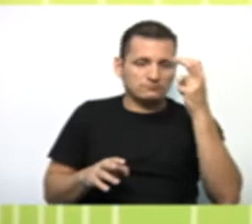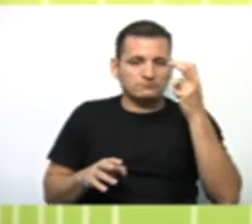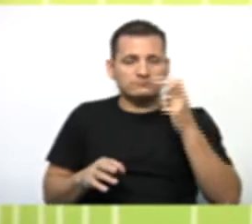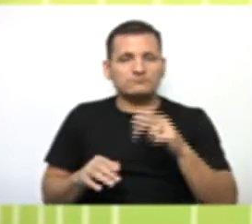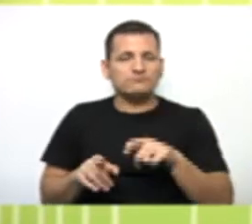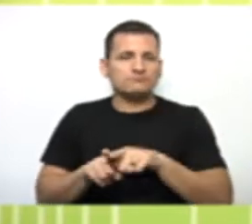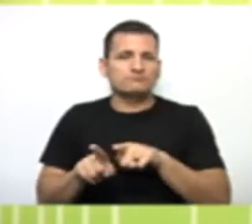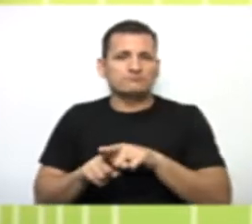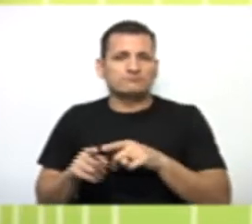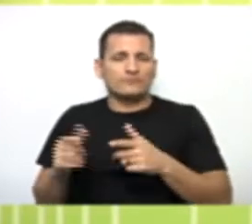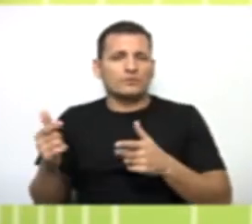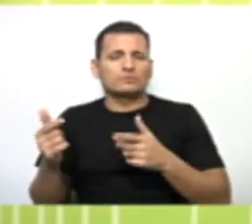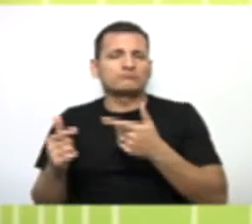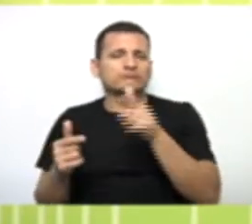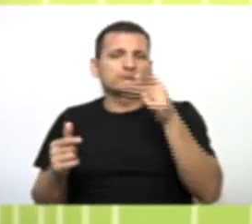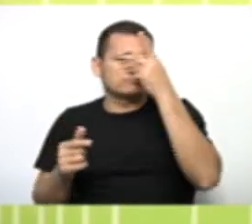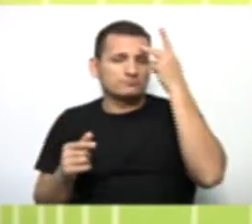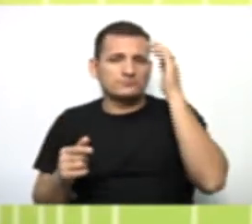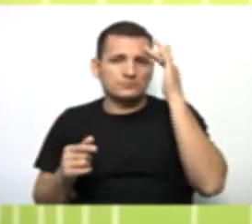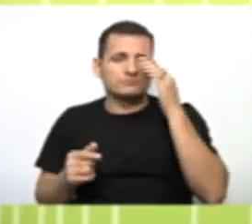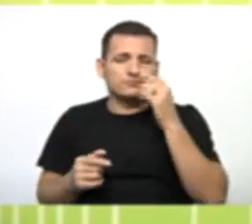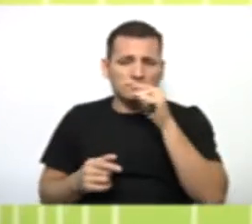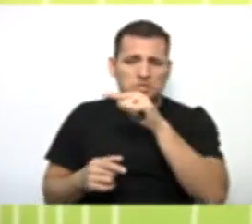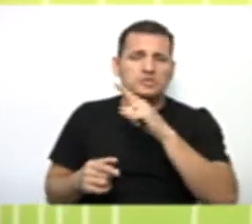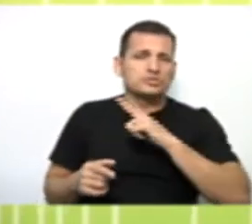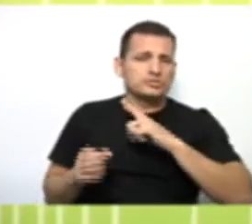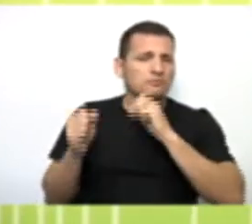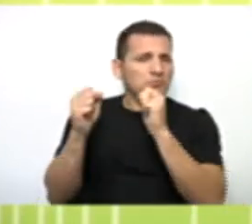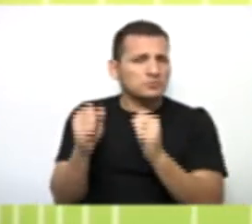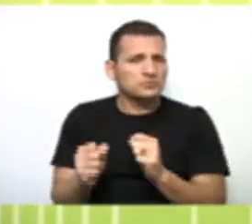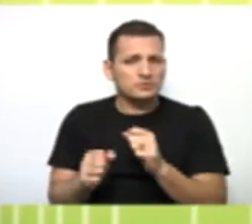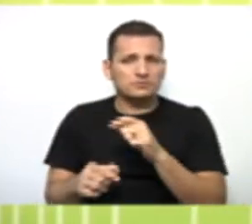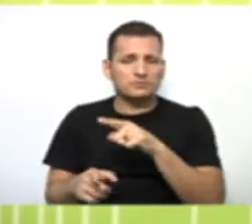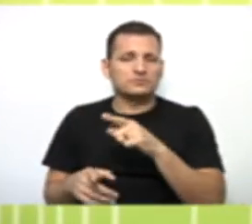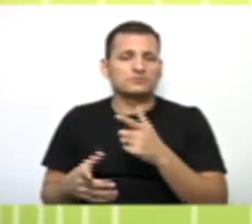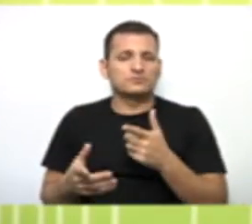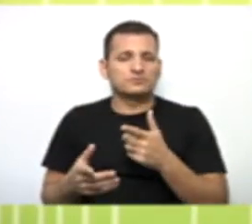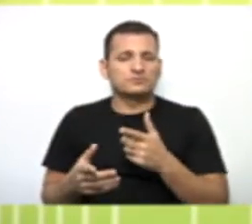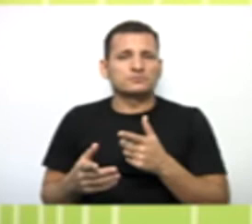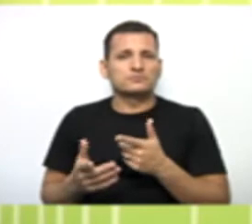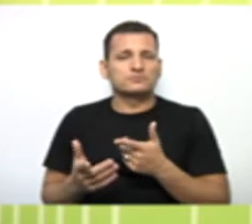Até para outra pessoa entender, poxa, ele tinha um determinado poder, ele poderia